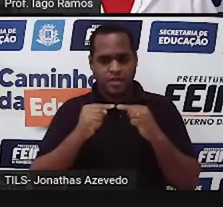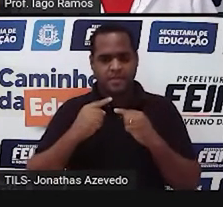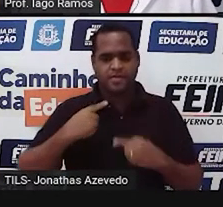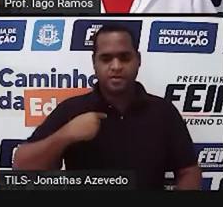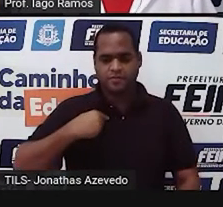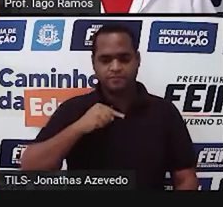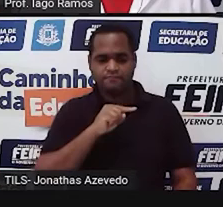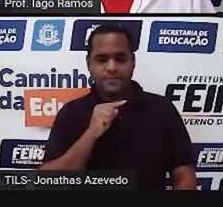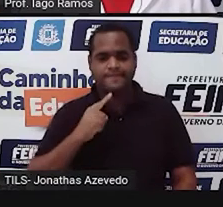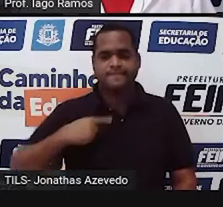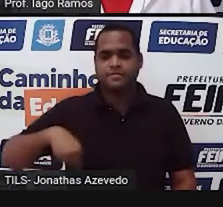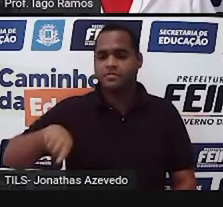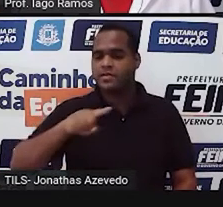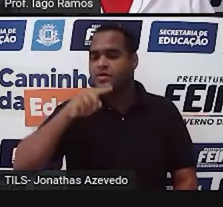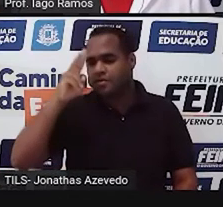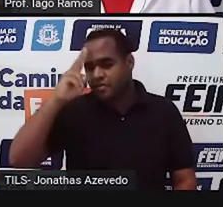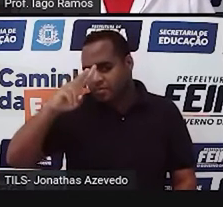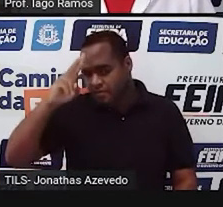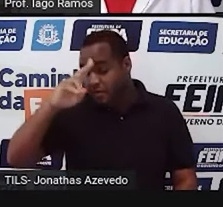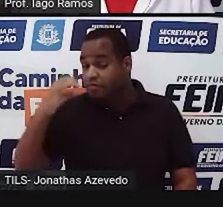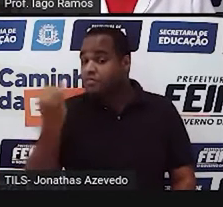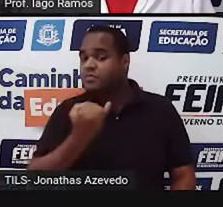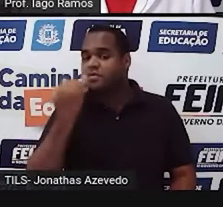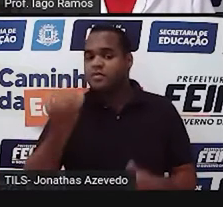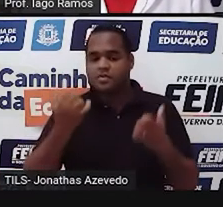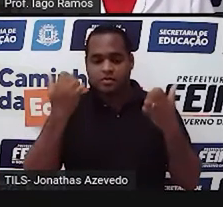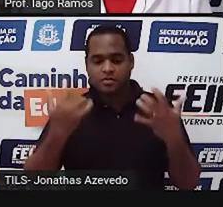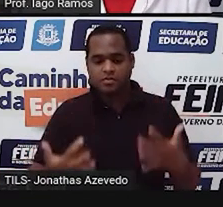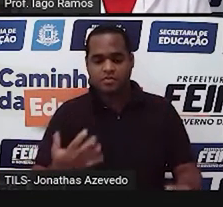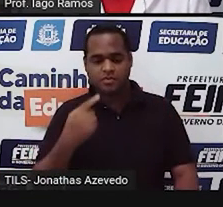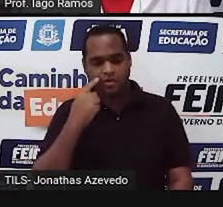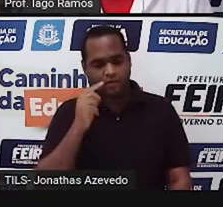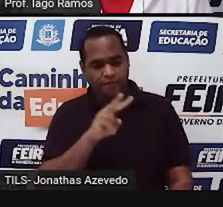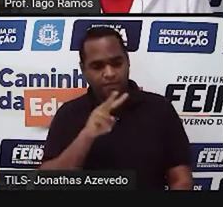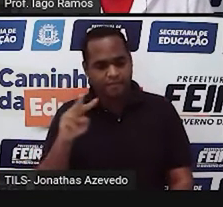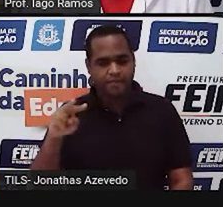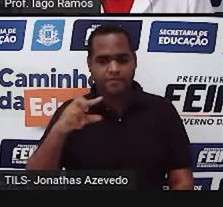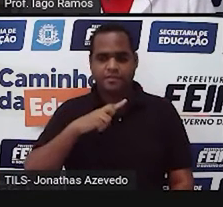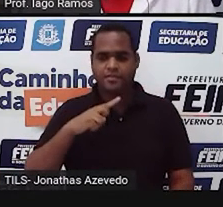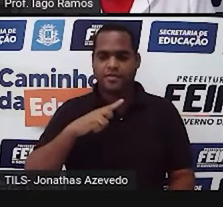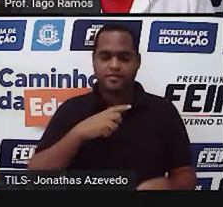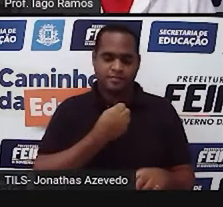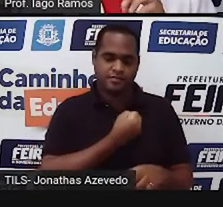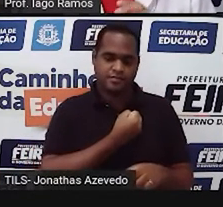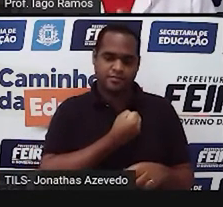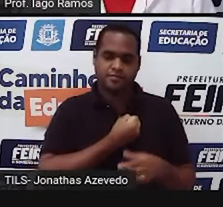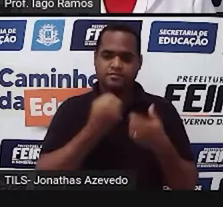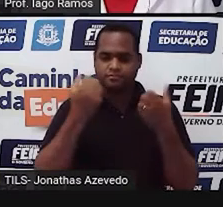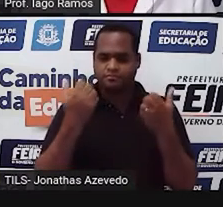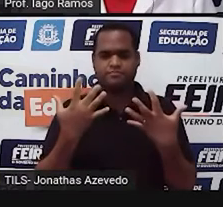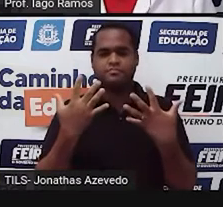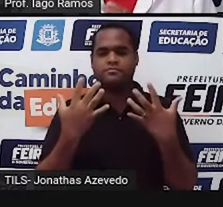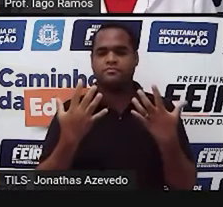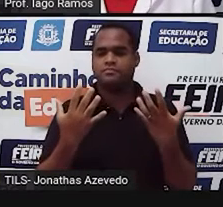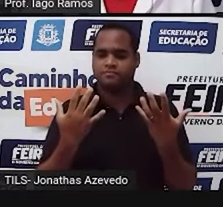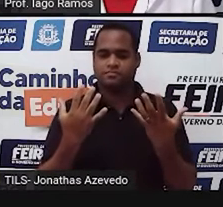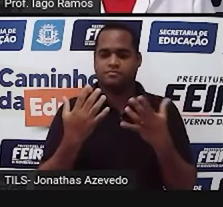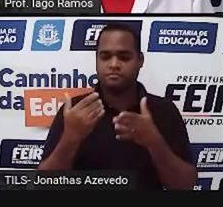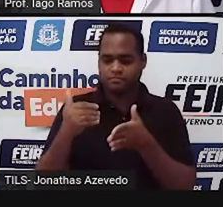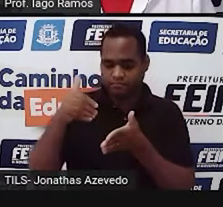tá de algumas coisas que a gente já viu sobre números tá então até aqui